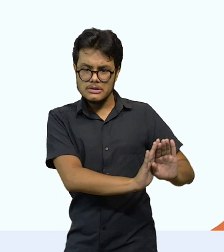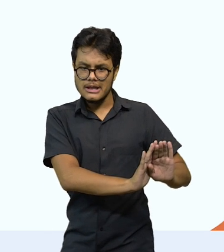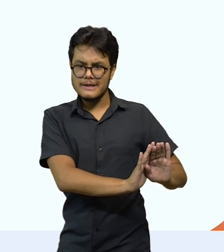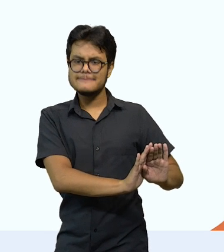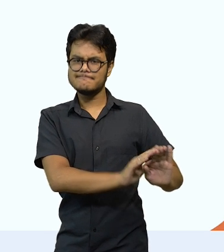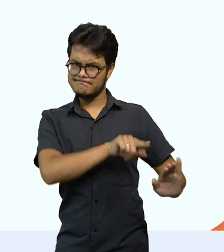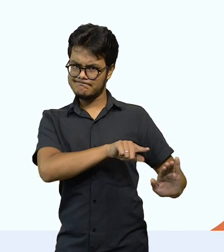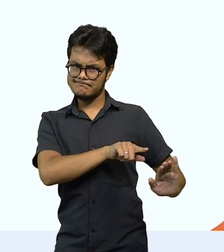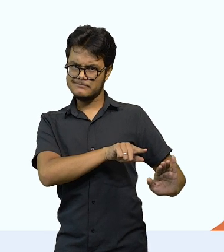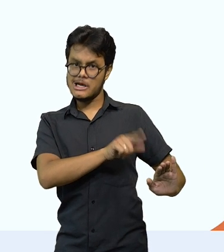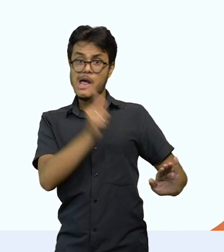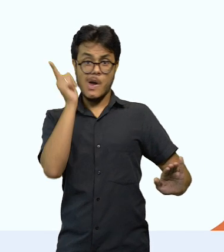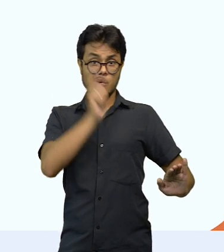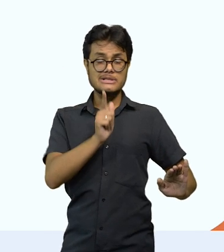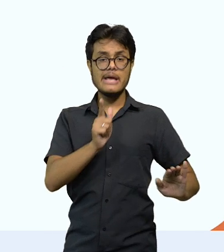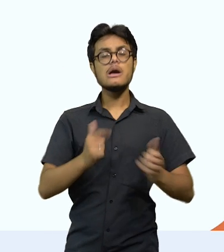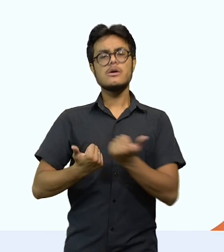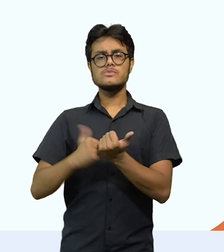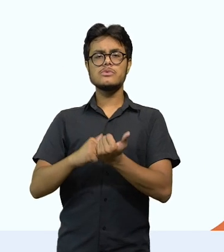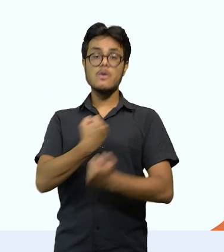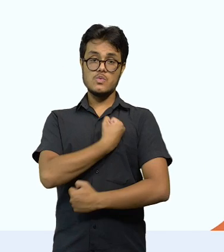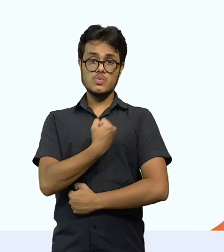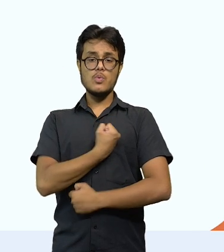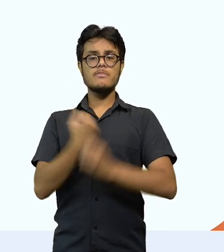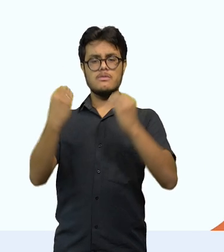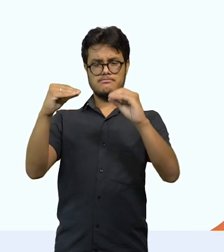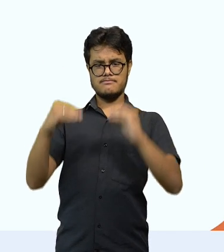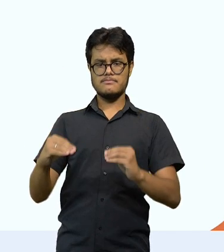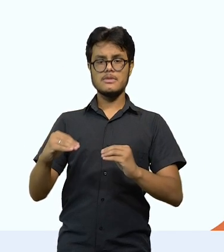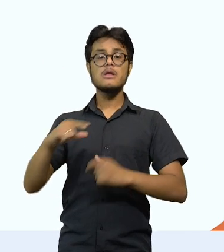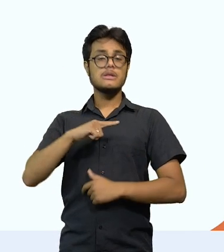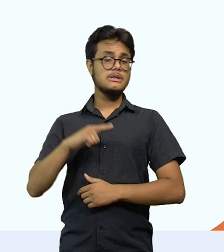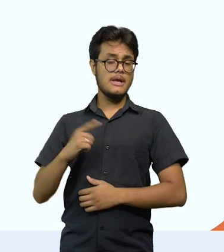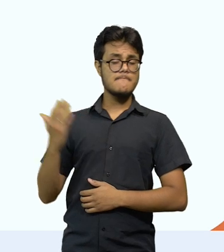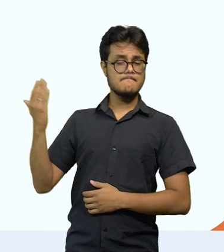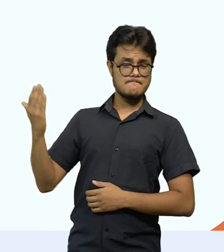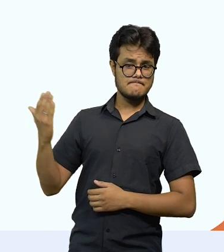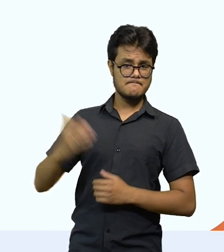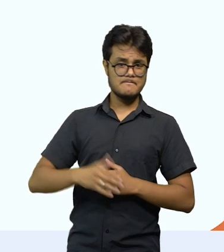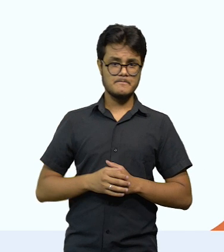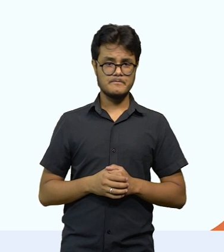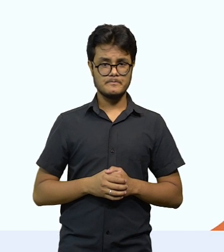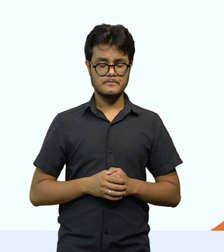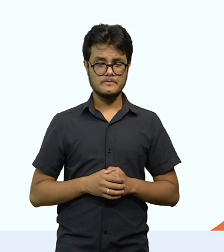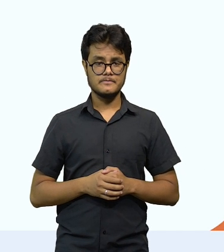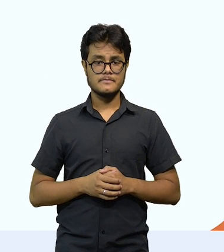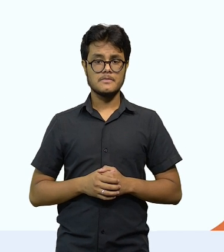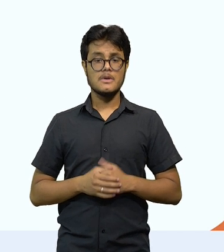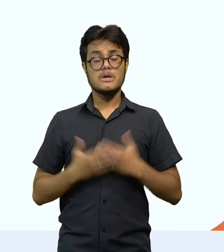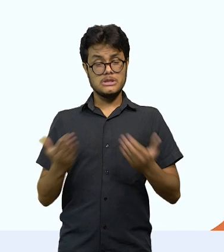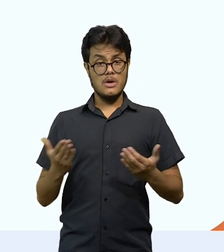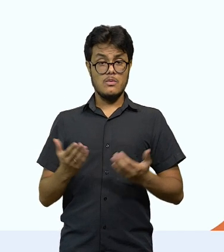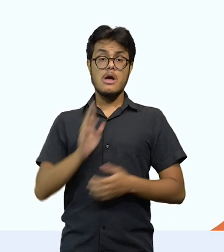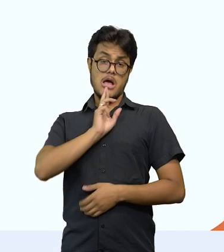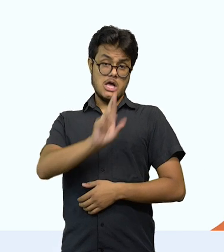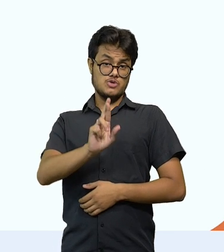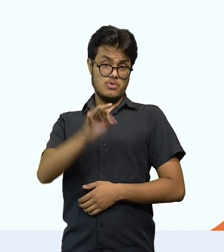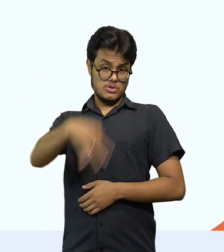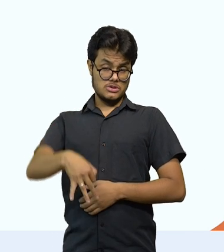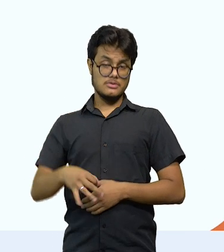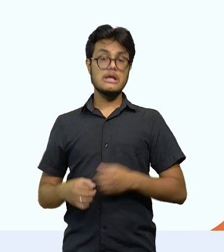a gente só substitui os valores. Substituindo os valores, eu tenho que minha força eletromotriz vale